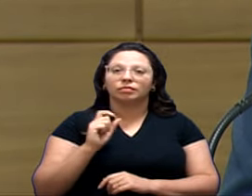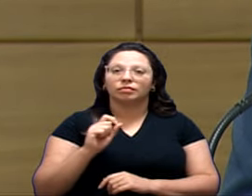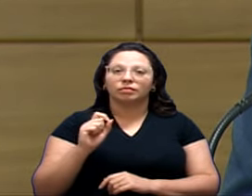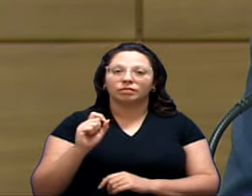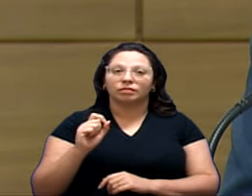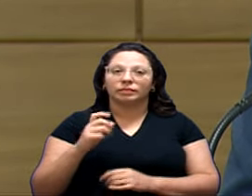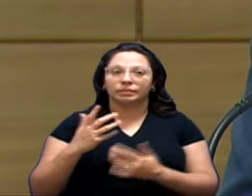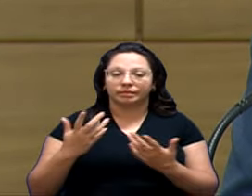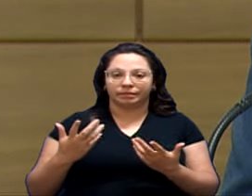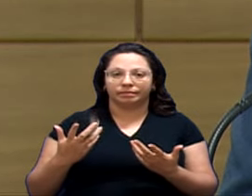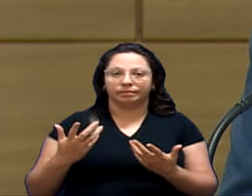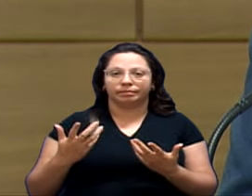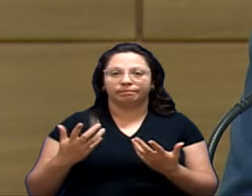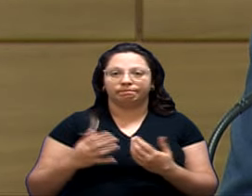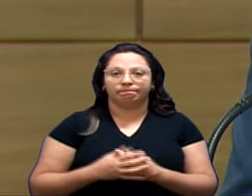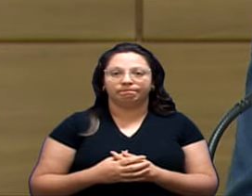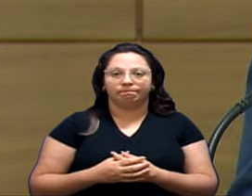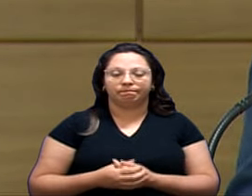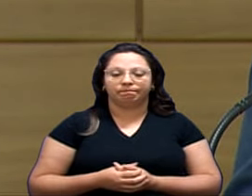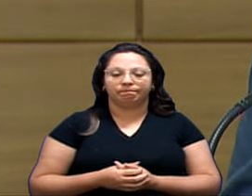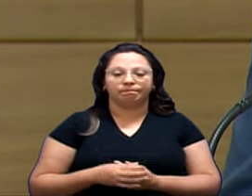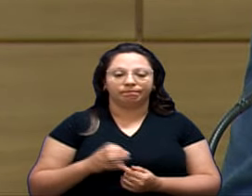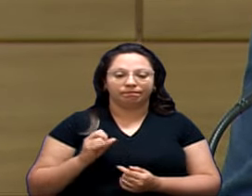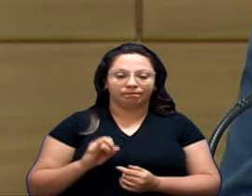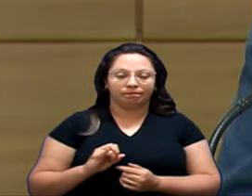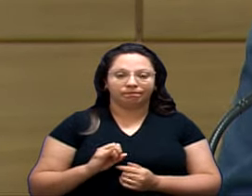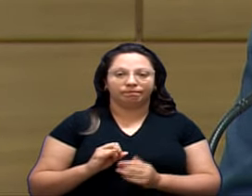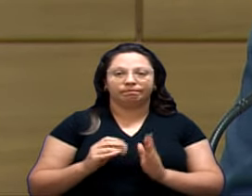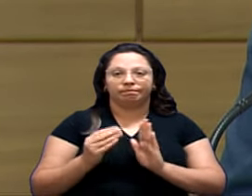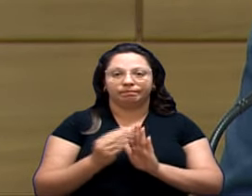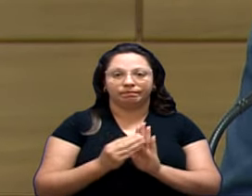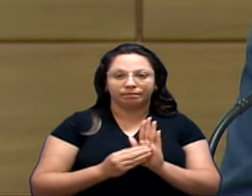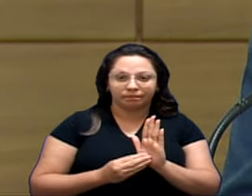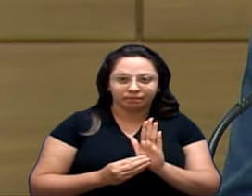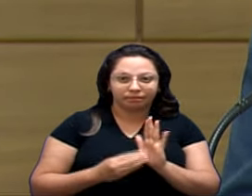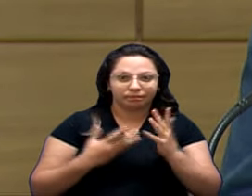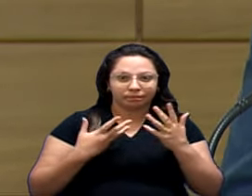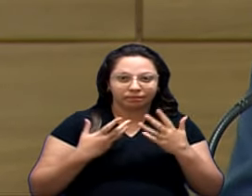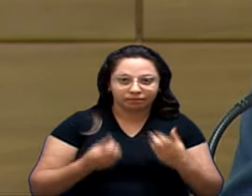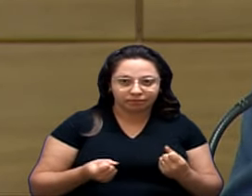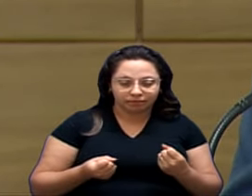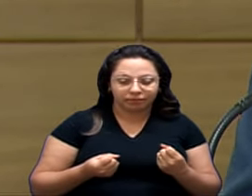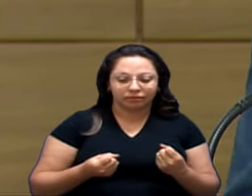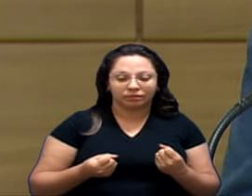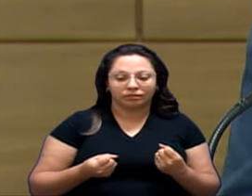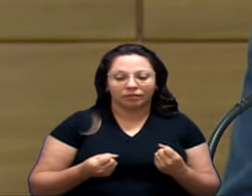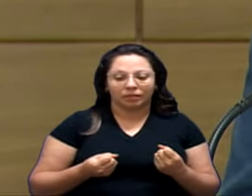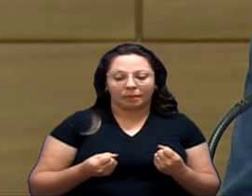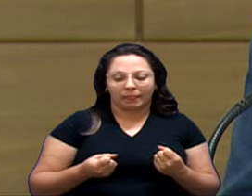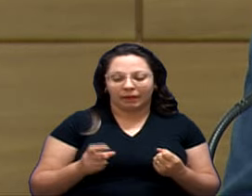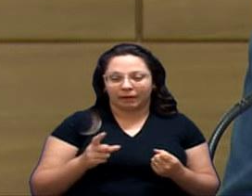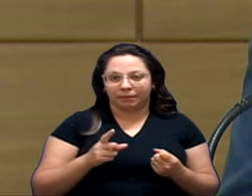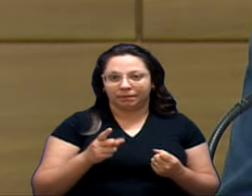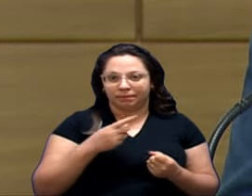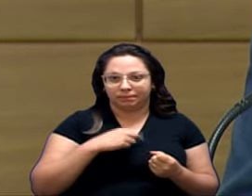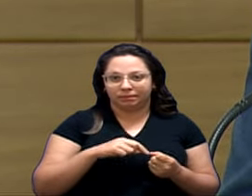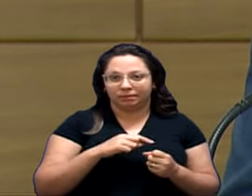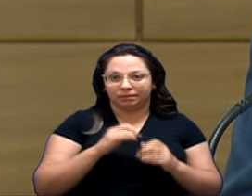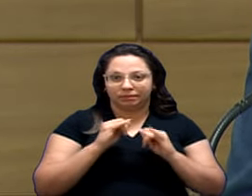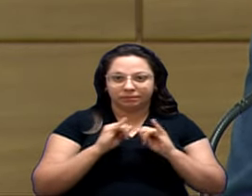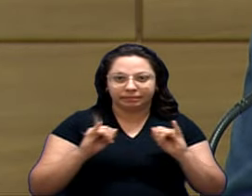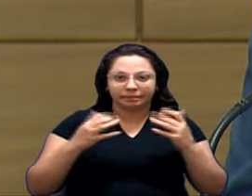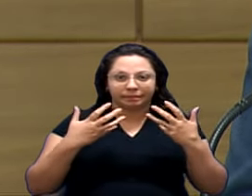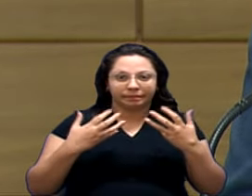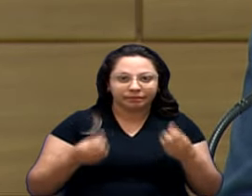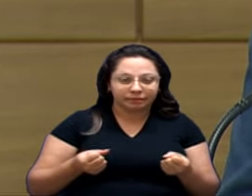nesse nesse caso eh se essa proposta for eh aceita né esse ganho que a gente tá propondo for